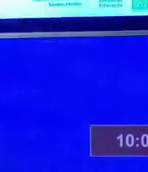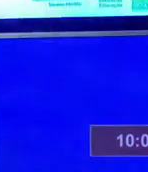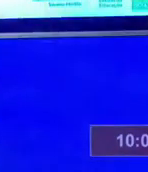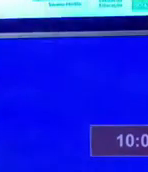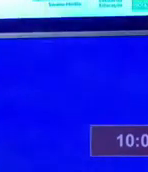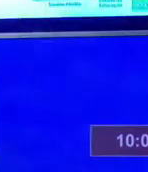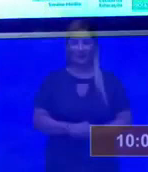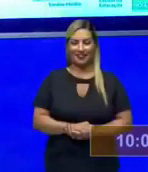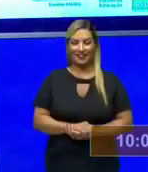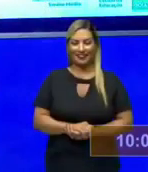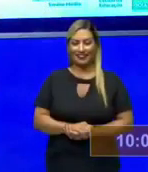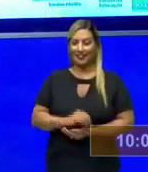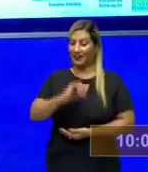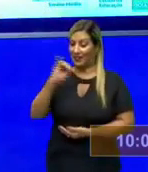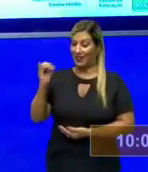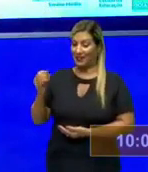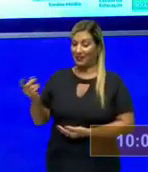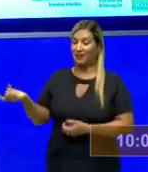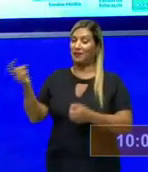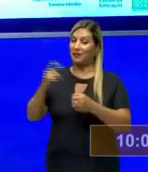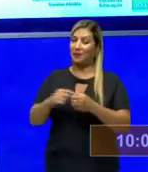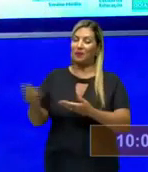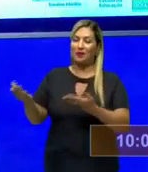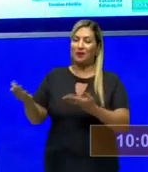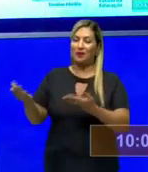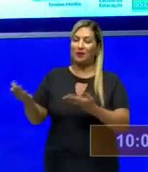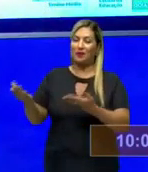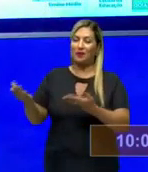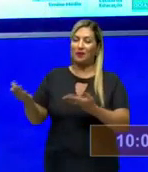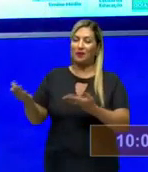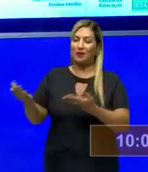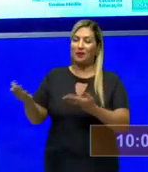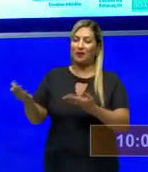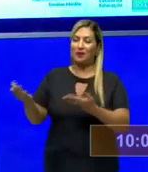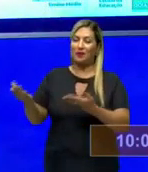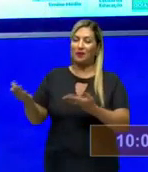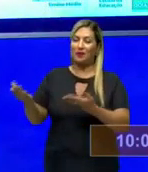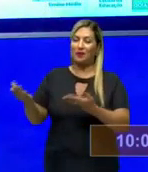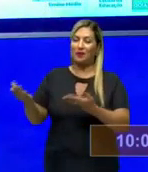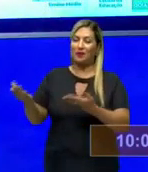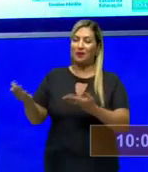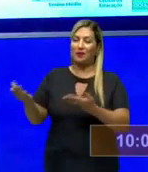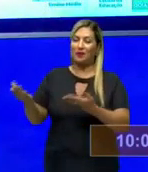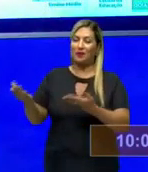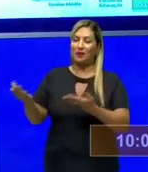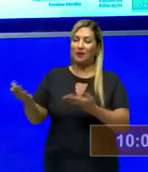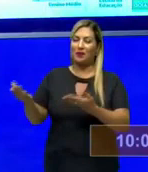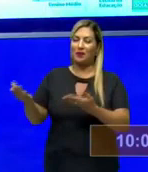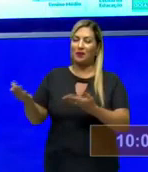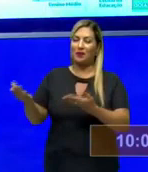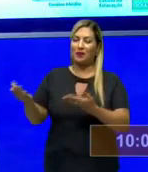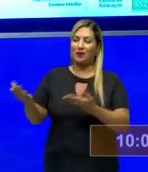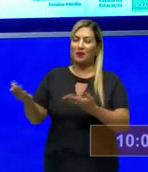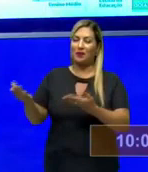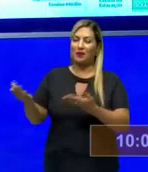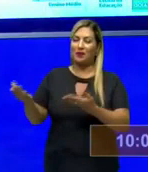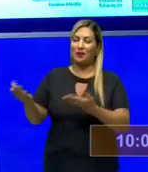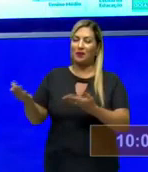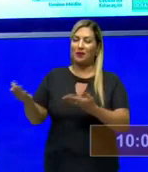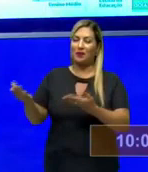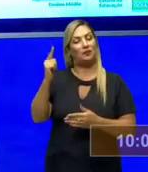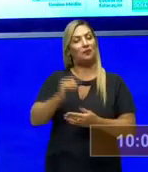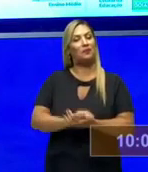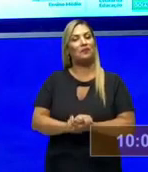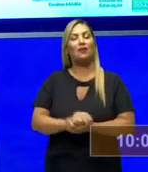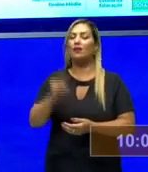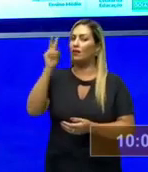o Olá estamos de volta sejam bem-vindos a nossa aula de matemática para segunda frase ensino médio da rede estadual de Goiás